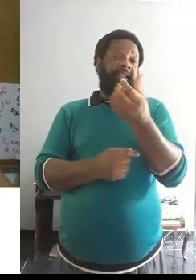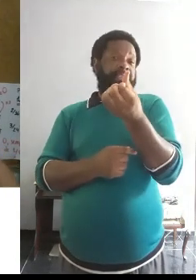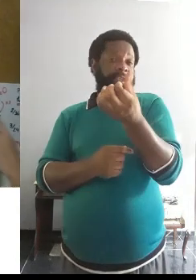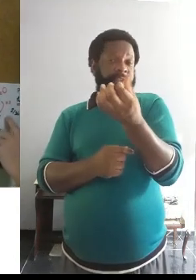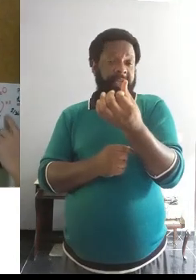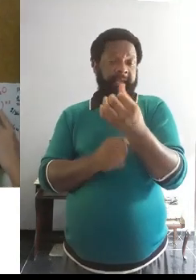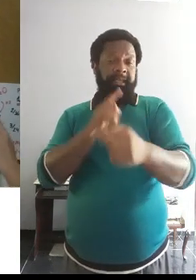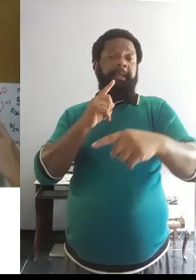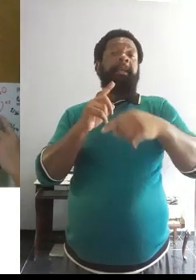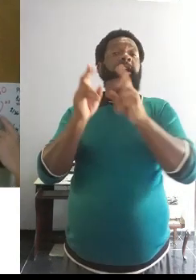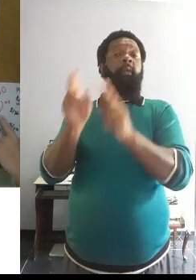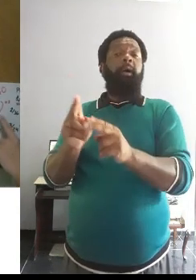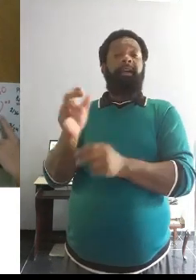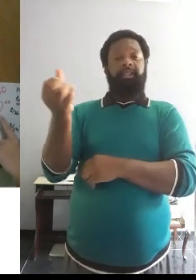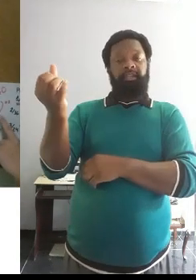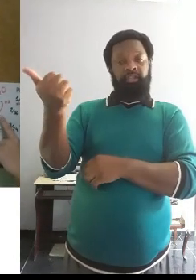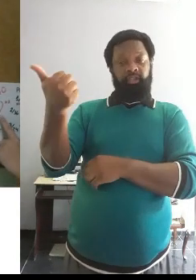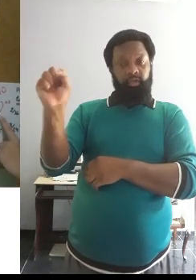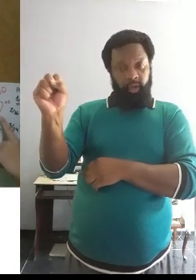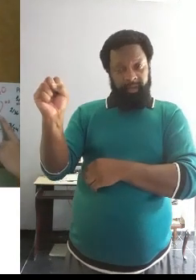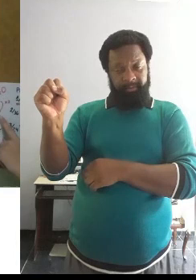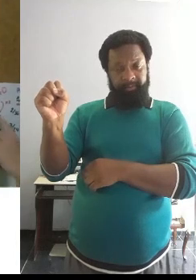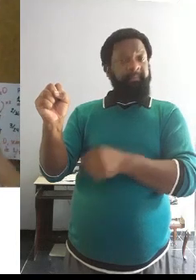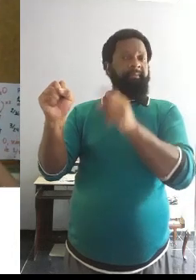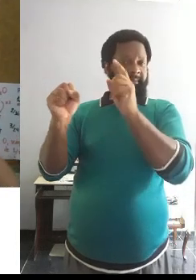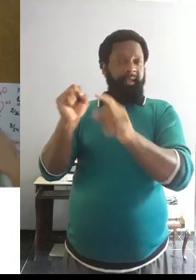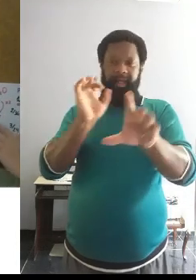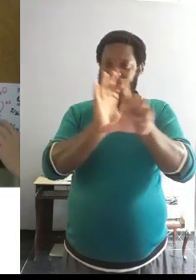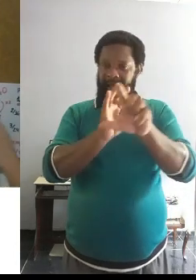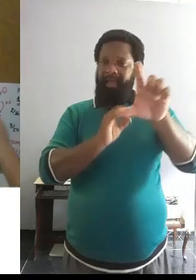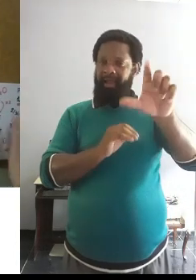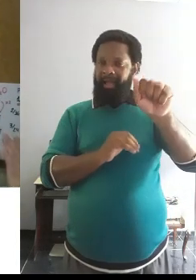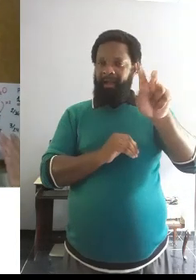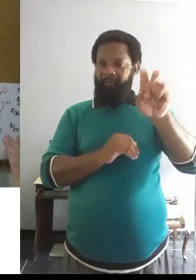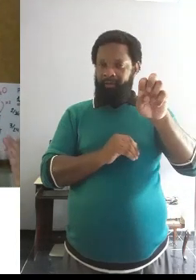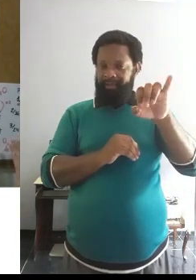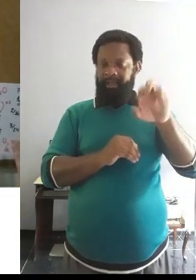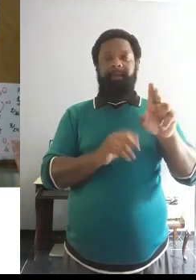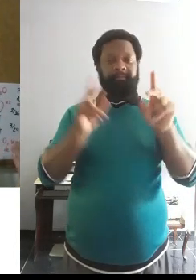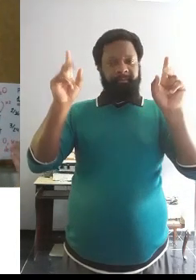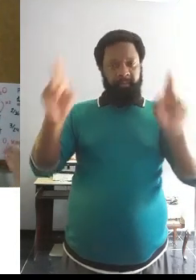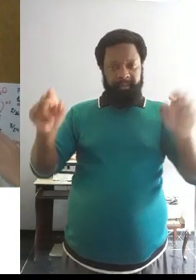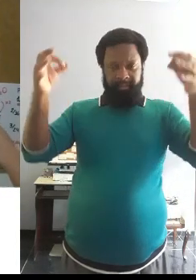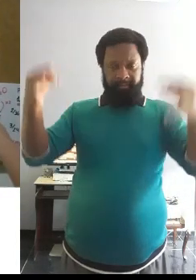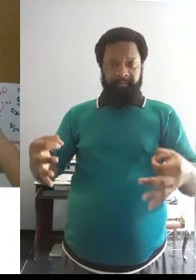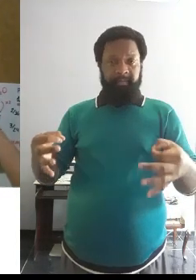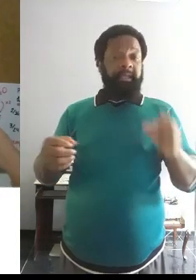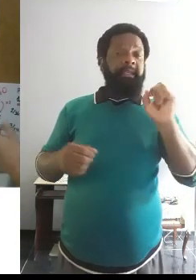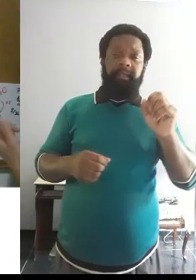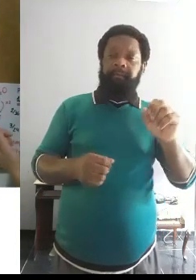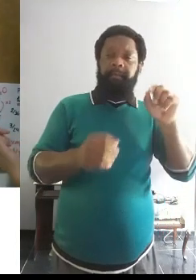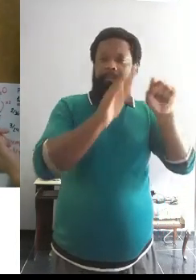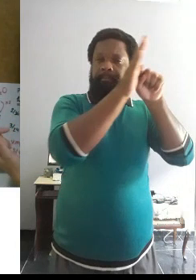16 dá 18, 18 desse lado também. A lei de Lavoisier está sendo respeitada em todos os experimentos. Pessoal, se a gente